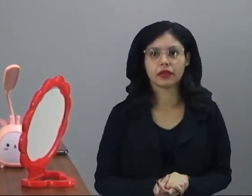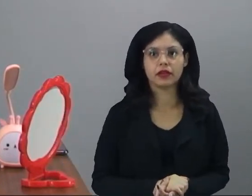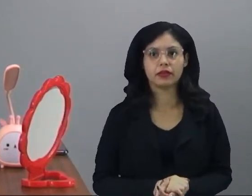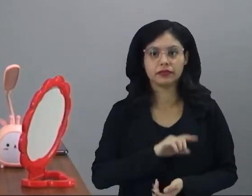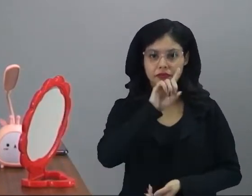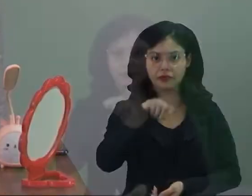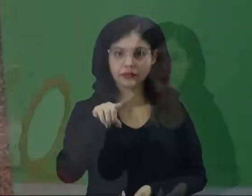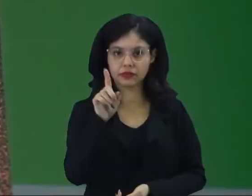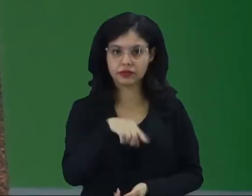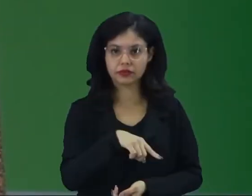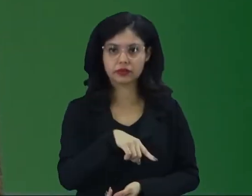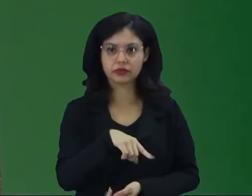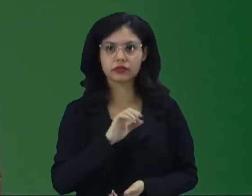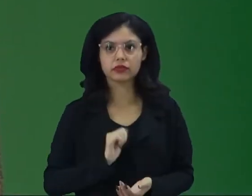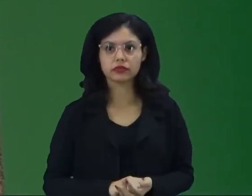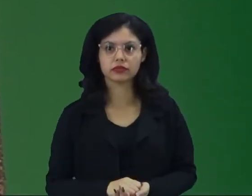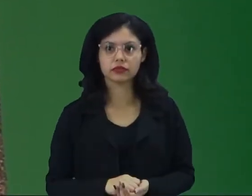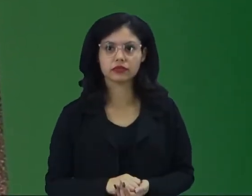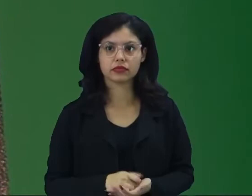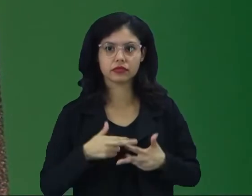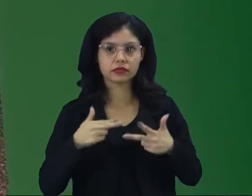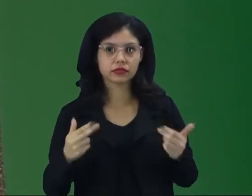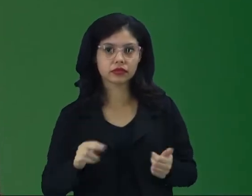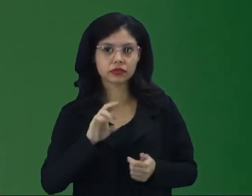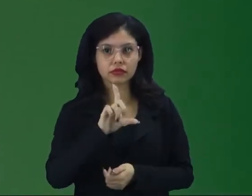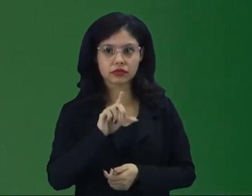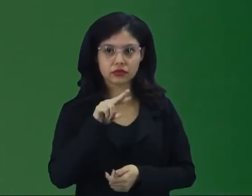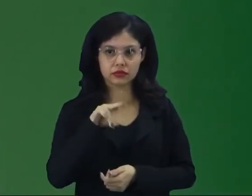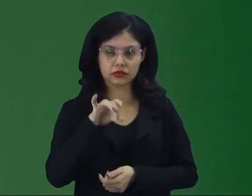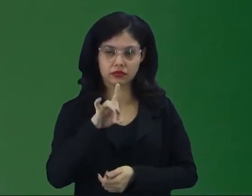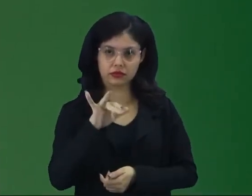Marque um X nos objetos